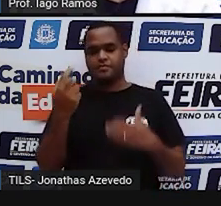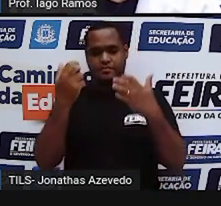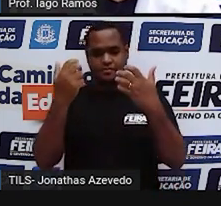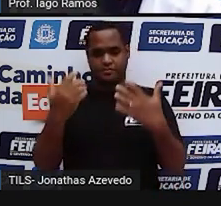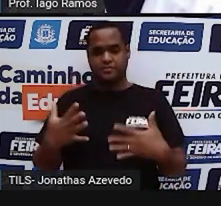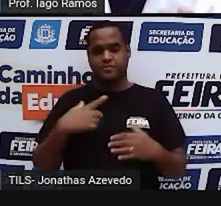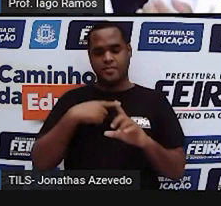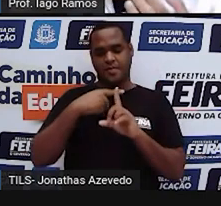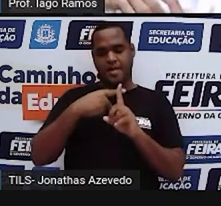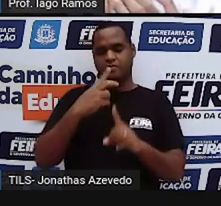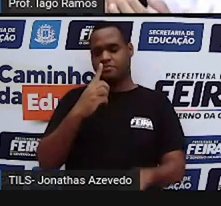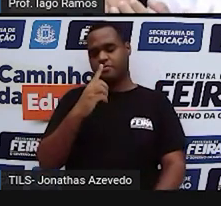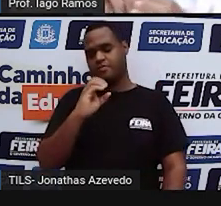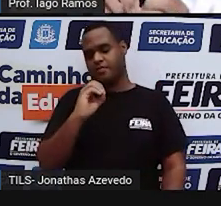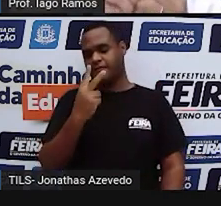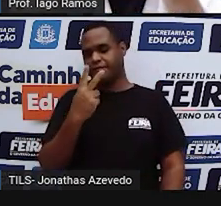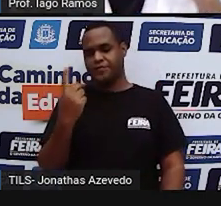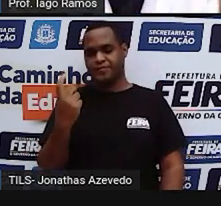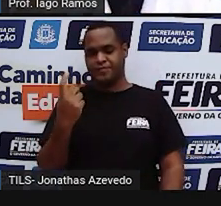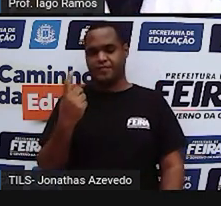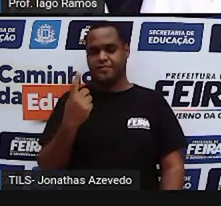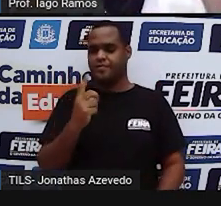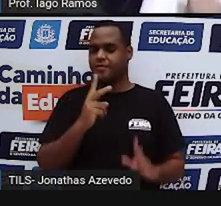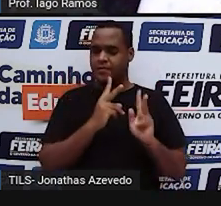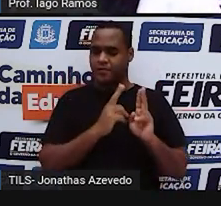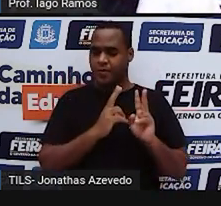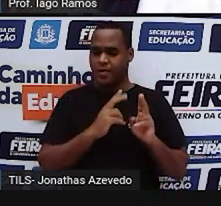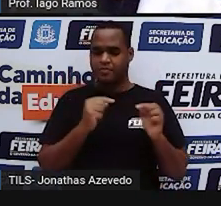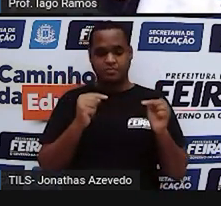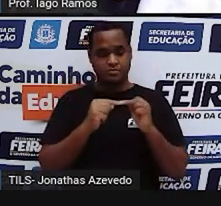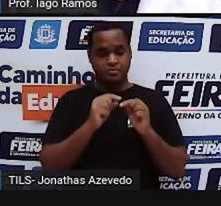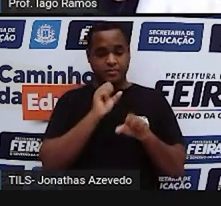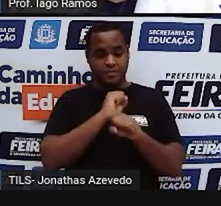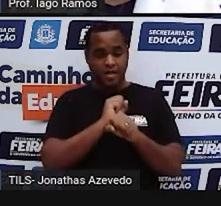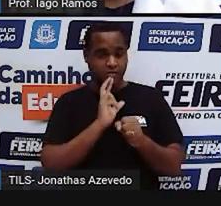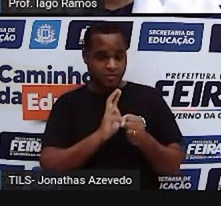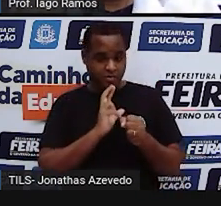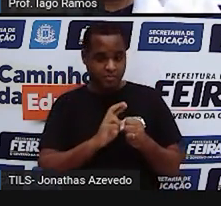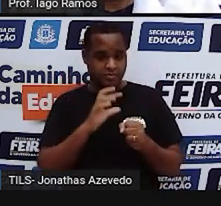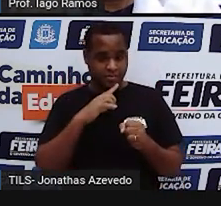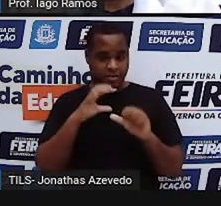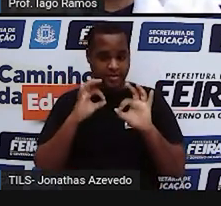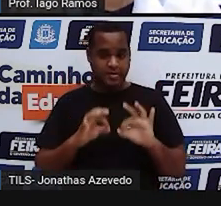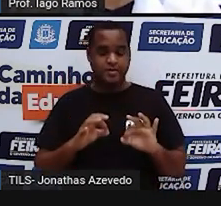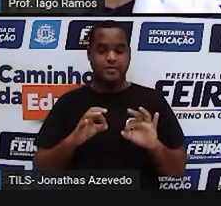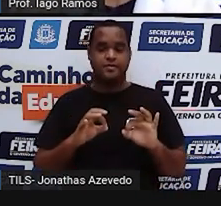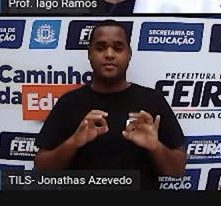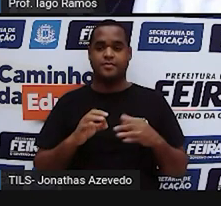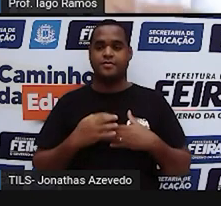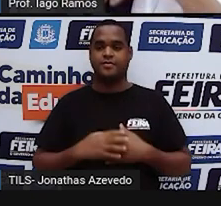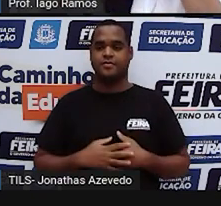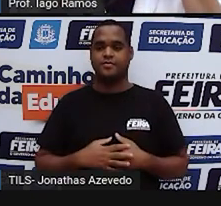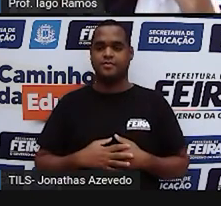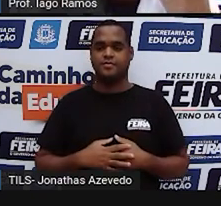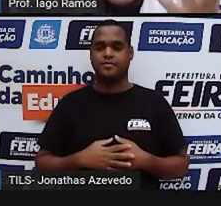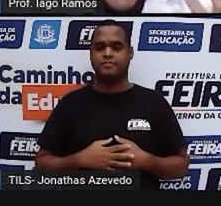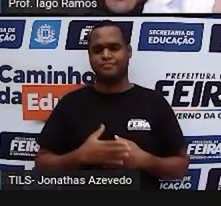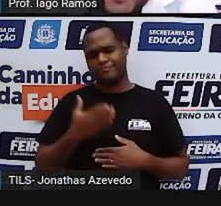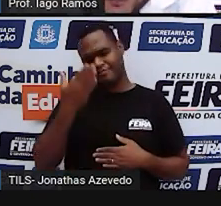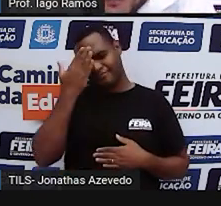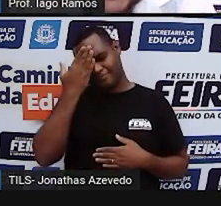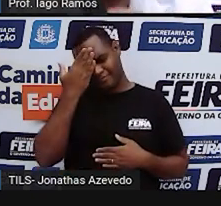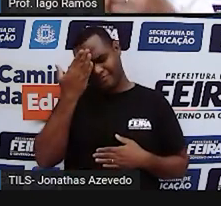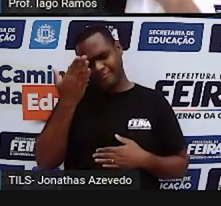1021 tecla o igual espera sair outro resultado É eu